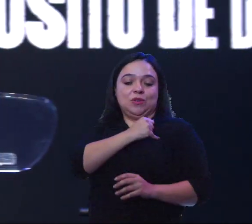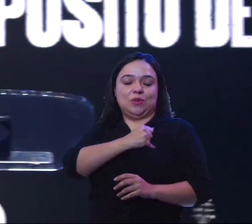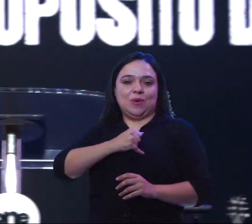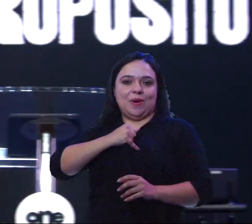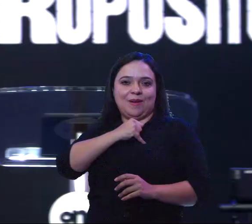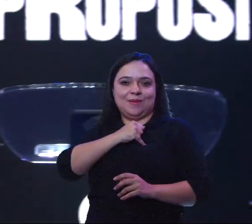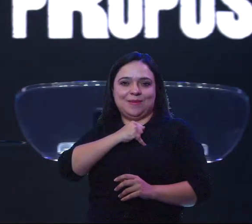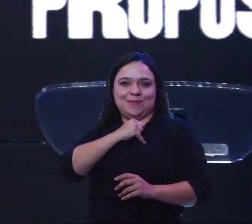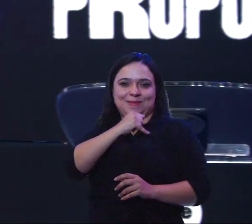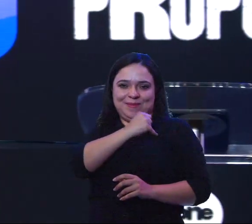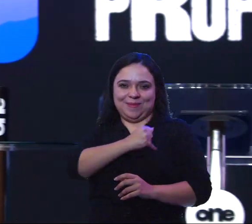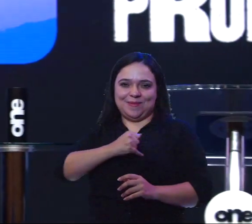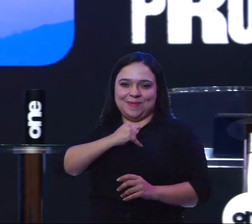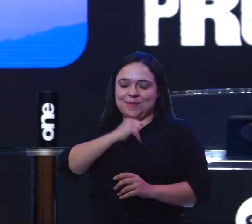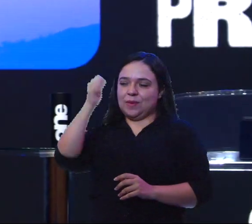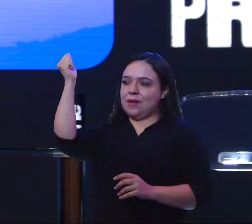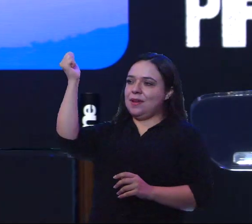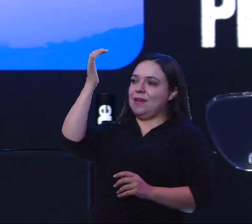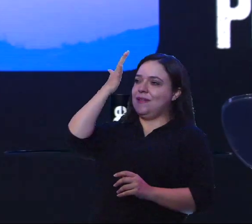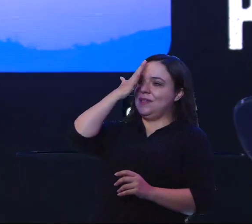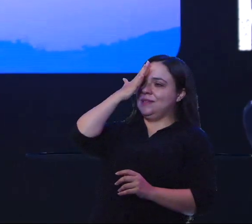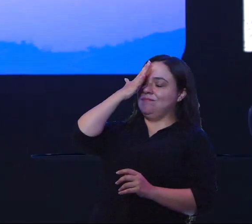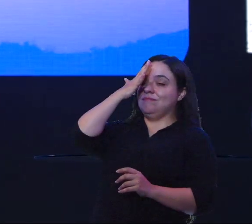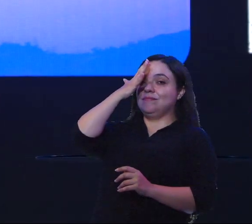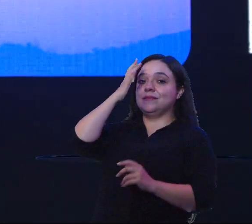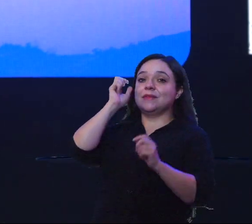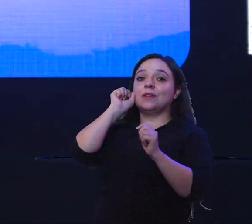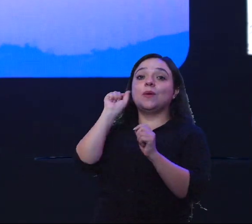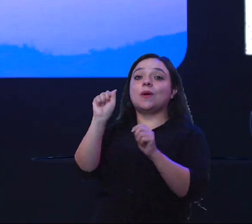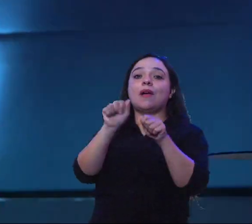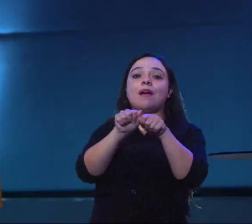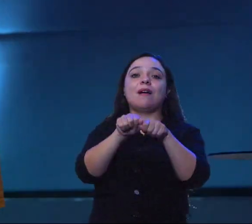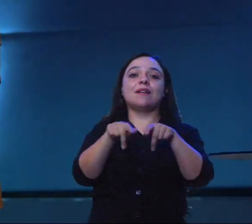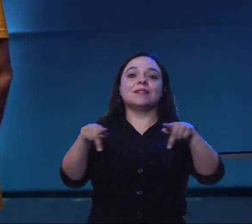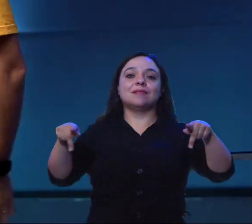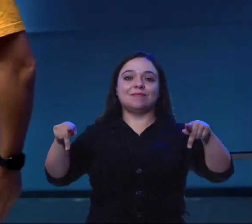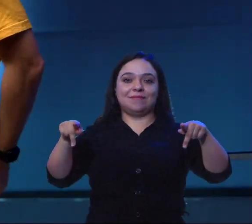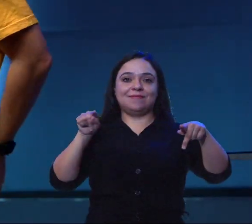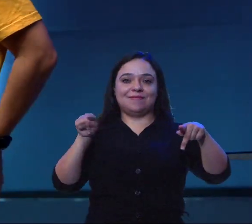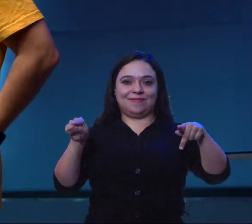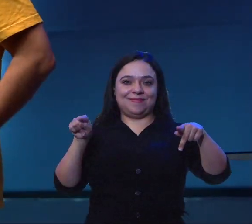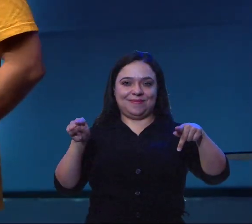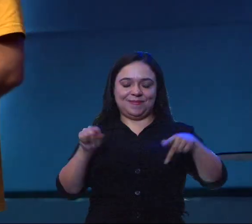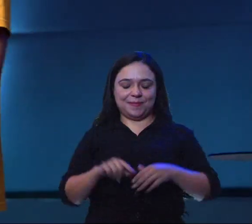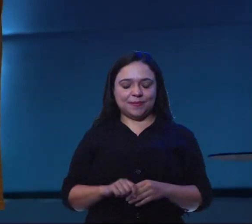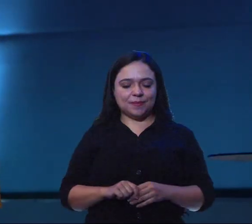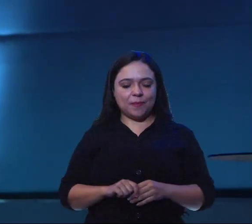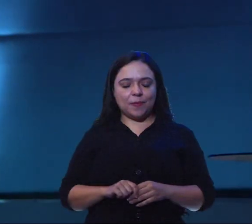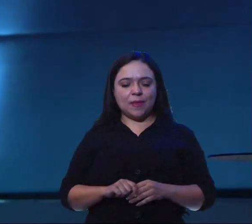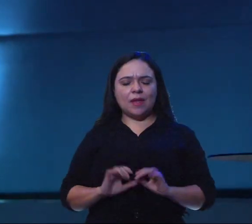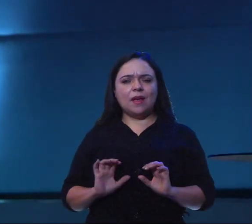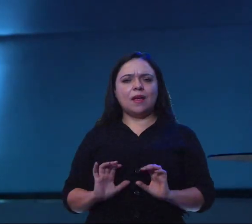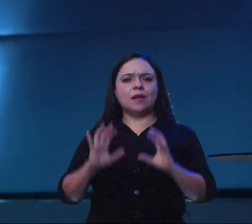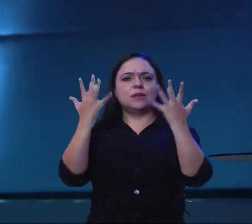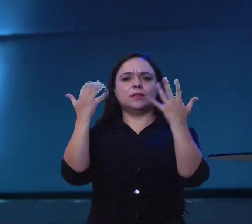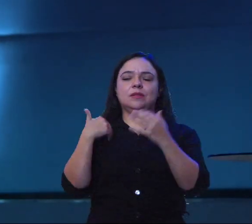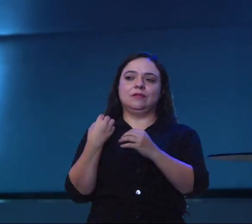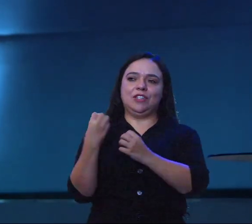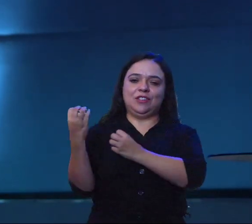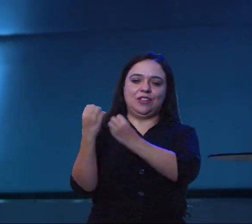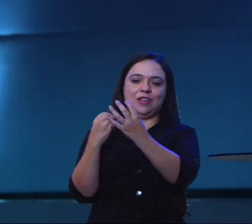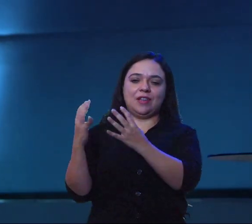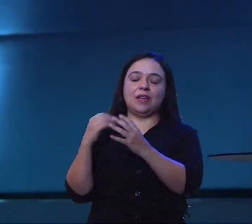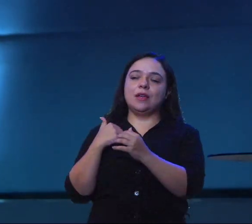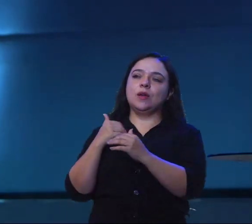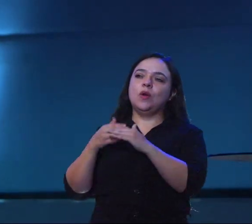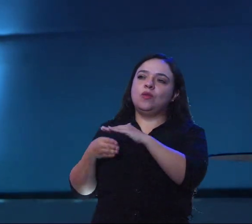no lugar lá, eu estava bem ansioso. Falei assim, Deus, não precisa, mas se o Senhor quiser, podia revelar um negocinho para mim